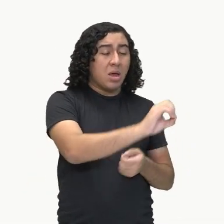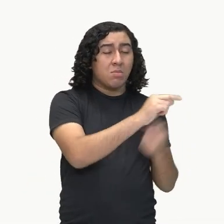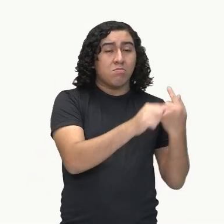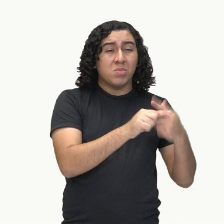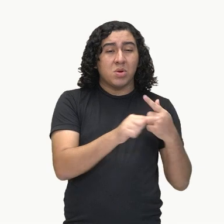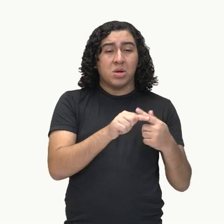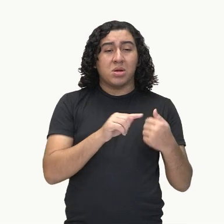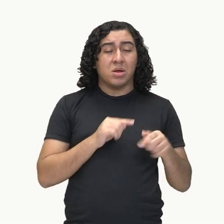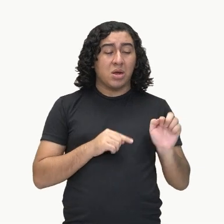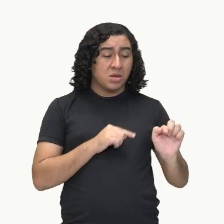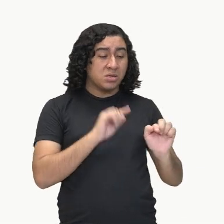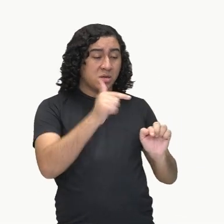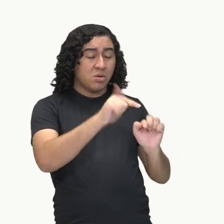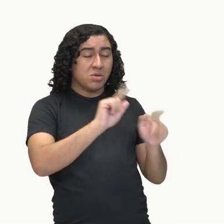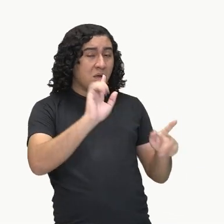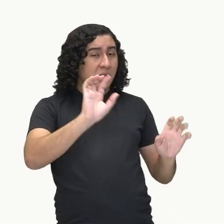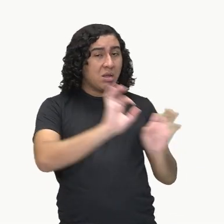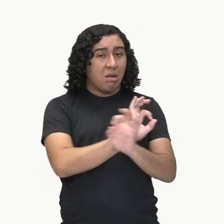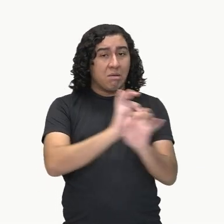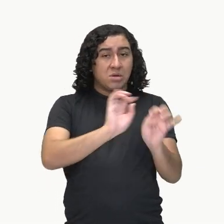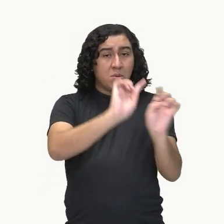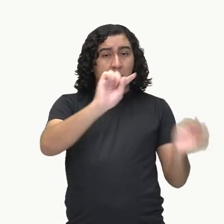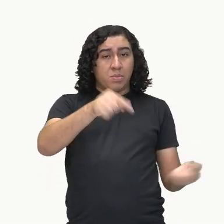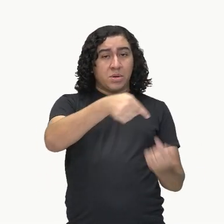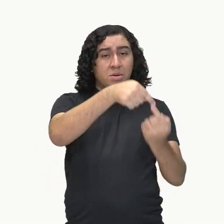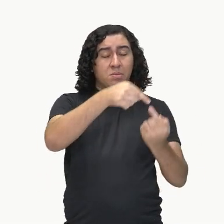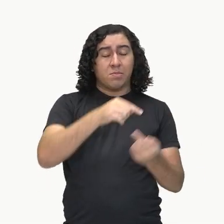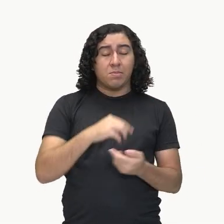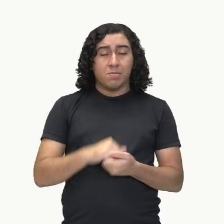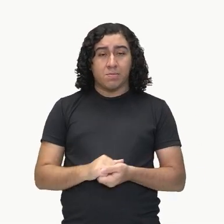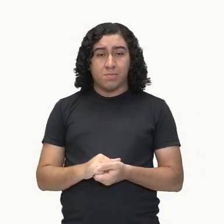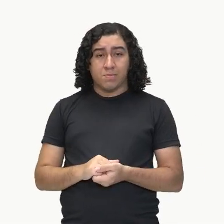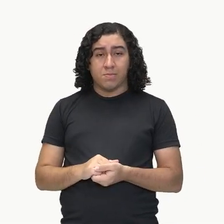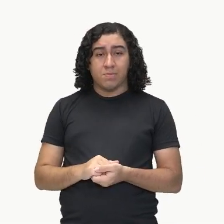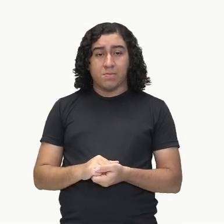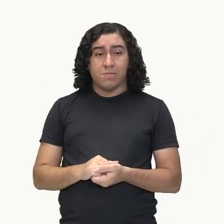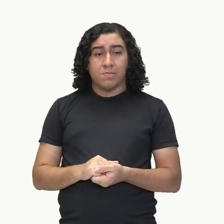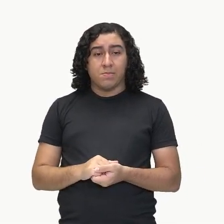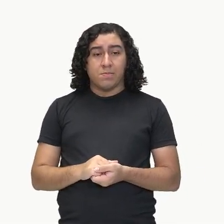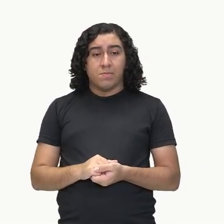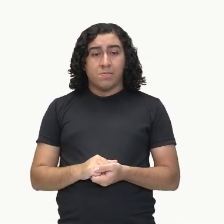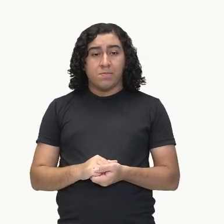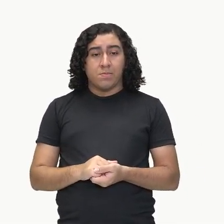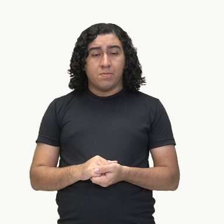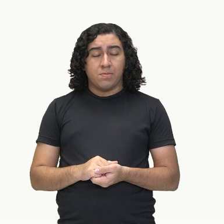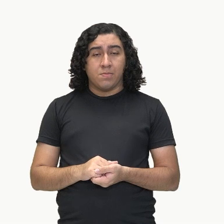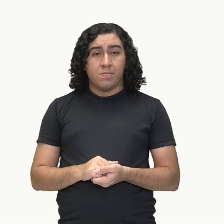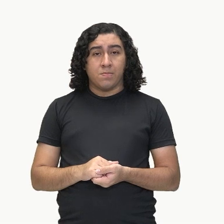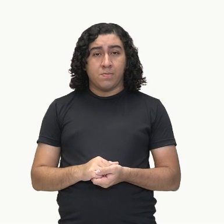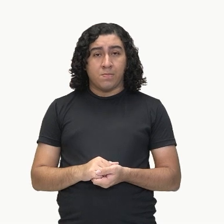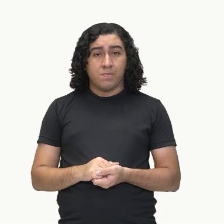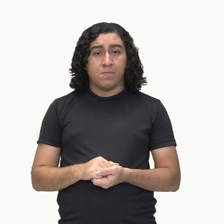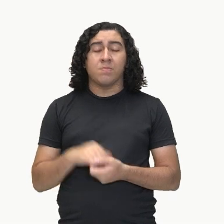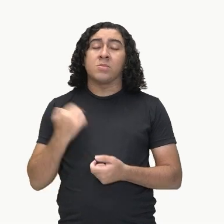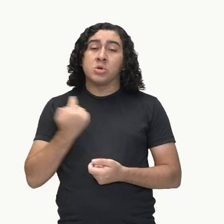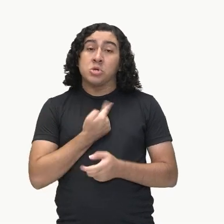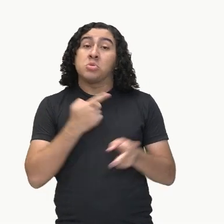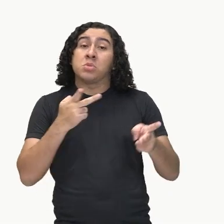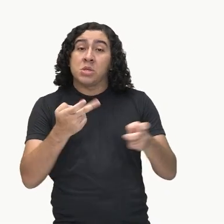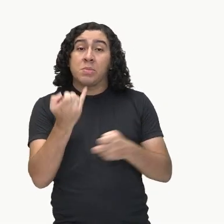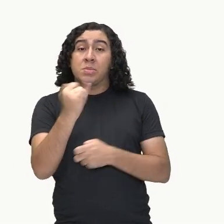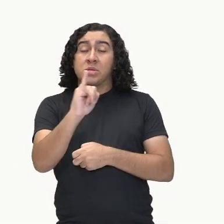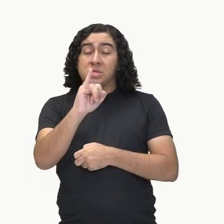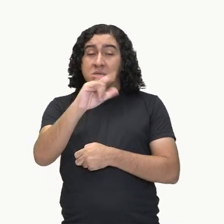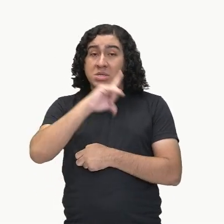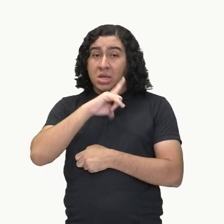neste polinômio não tem nenhum termo elevado ao x ao quadrado, mas que, de acordo com a nossa observação, quando há um termo